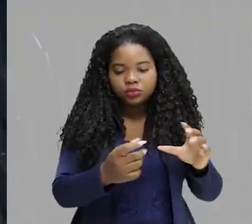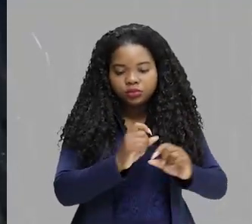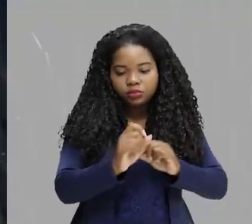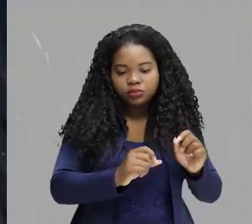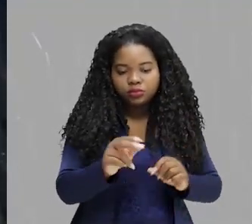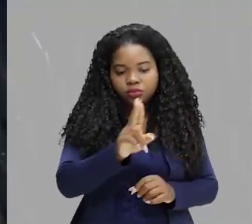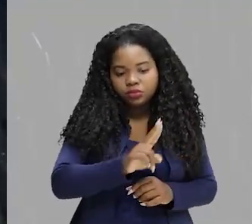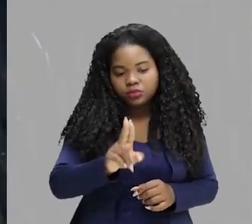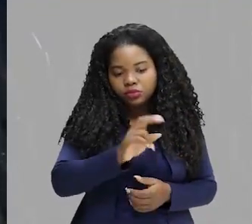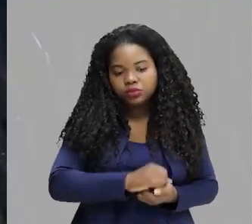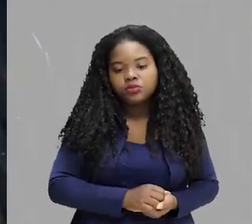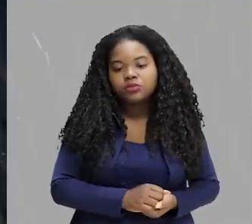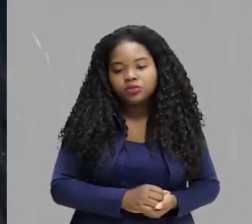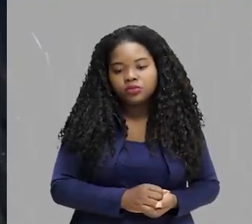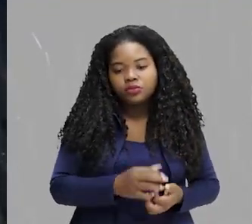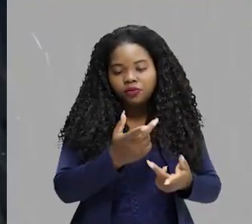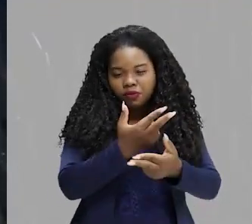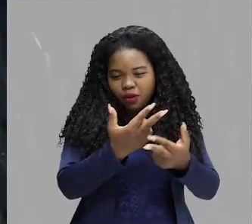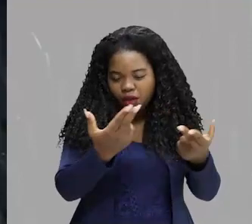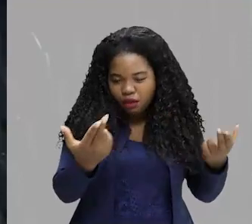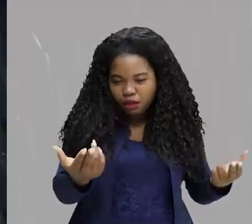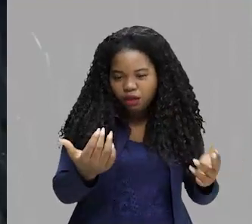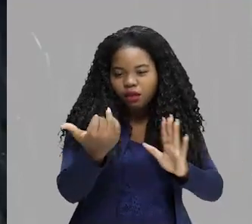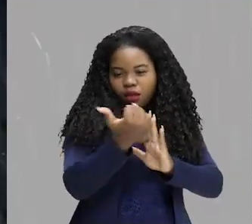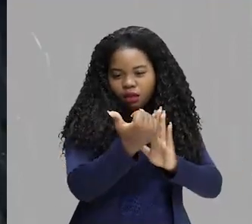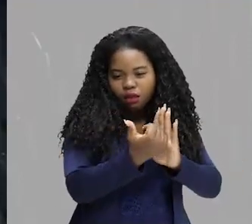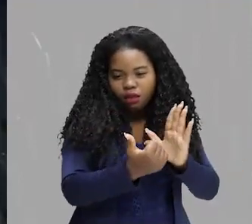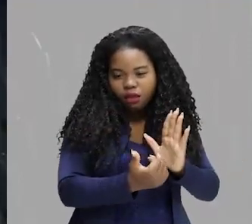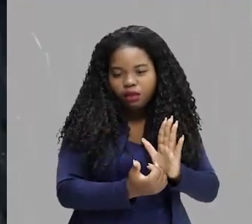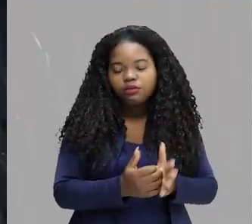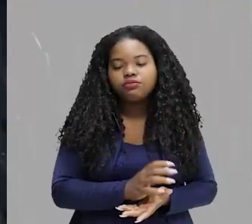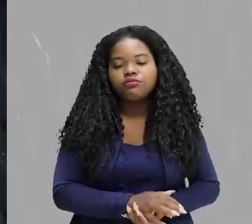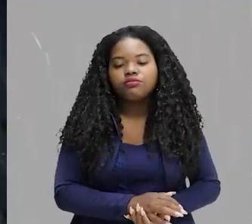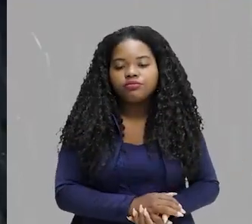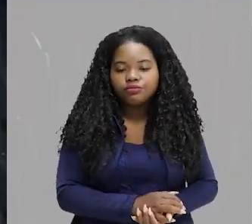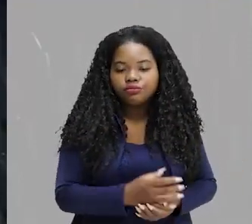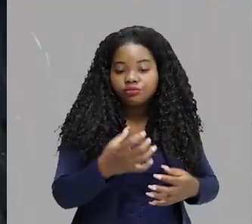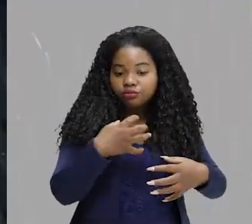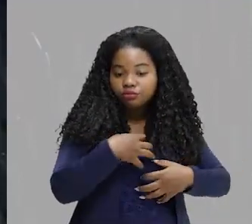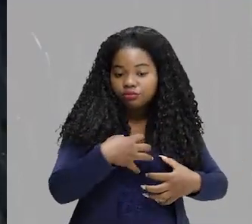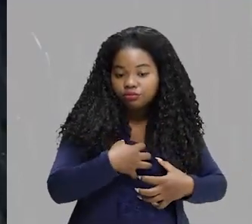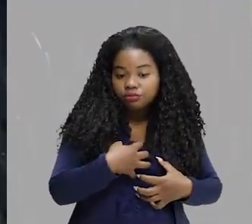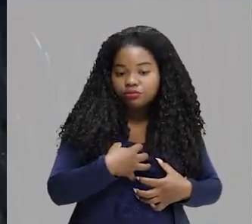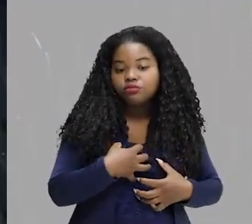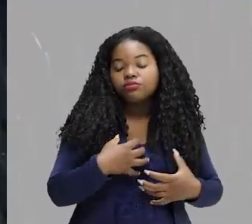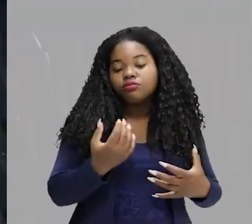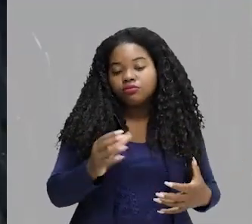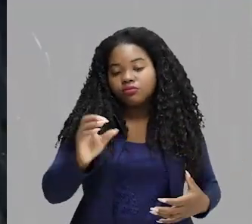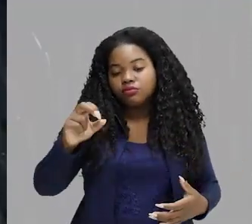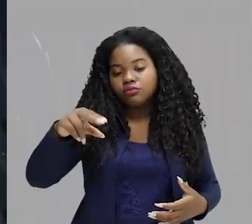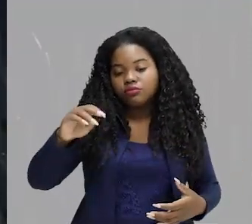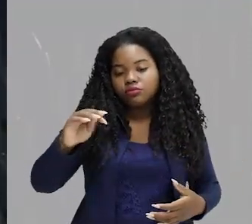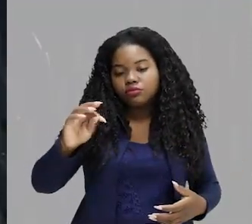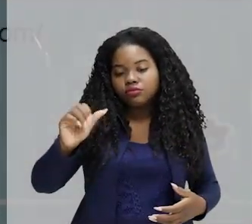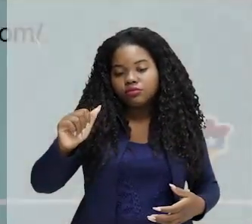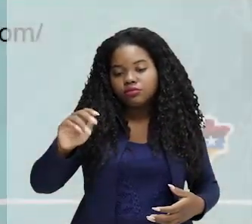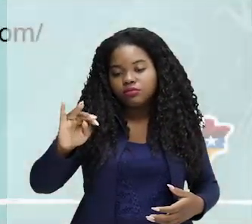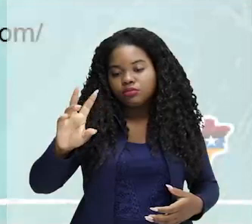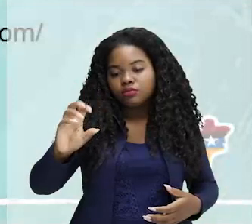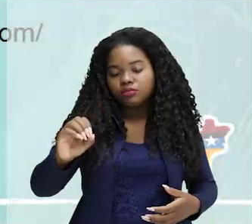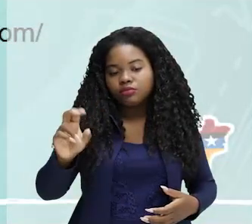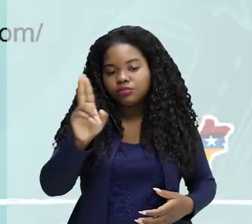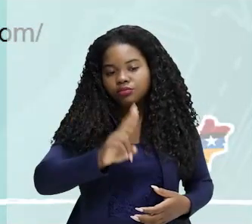pelo uso de figuras de discurso ou figuras de linguagem. Esse sentido conotativo ou sentido figurado é